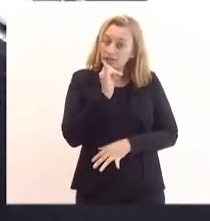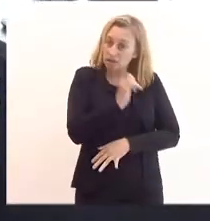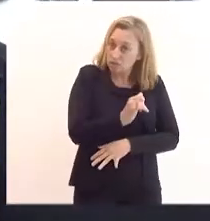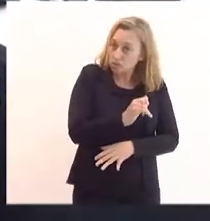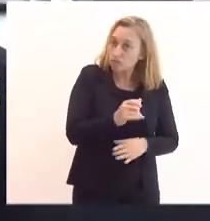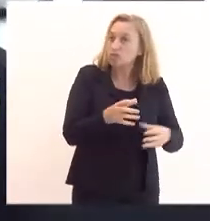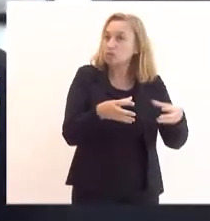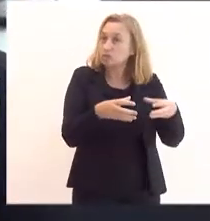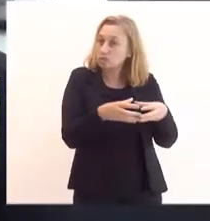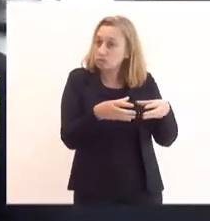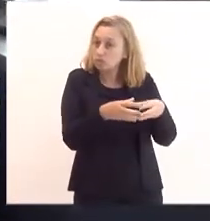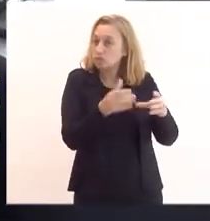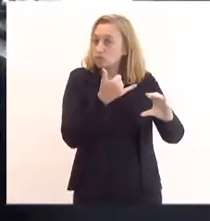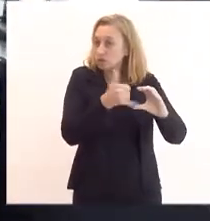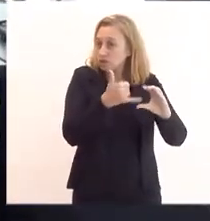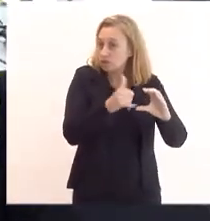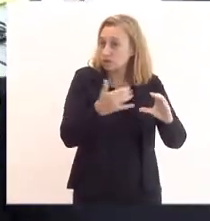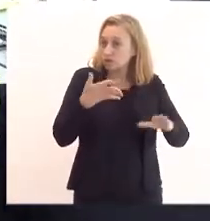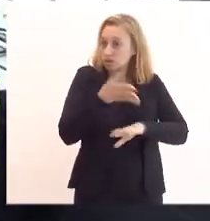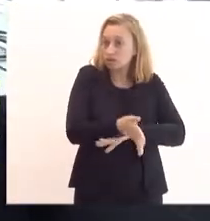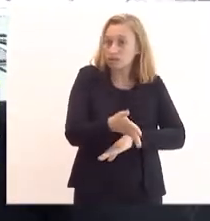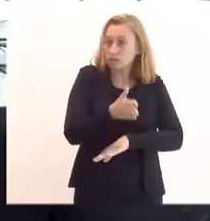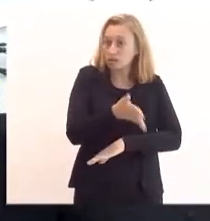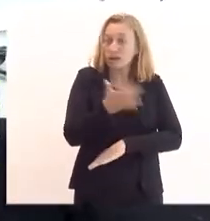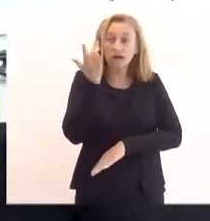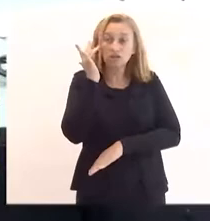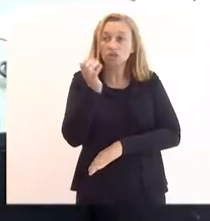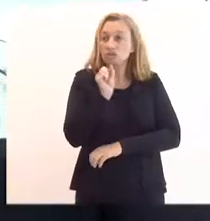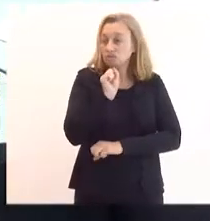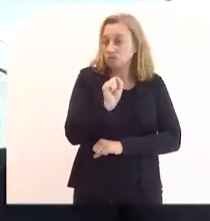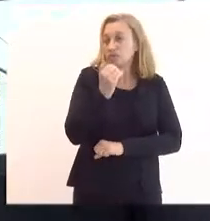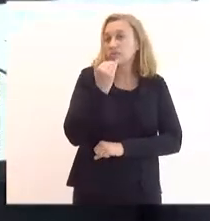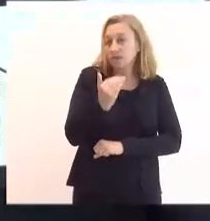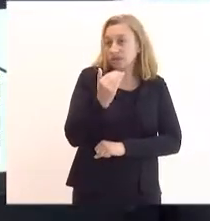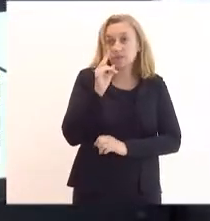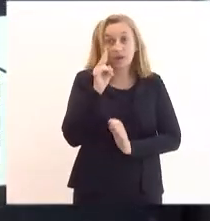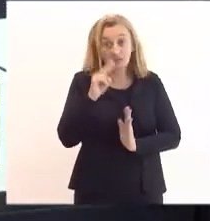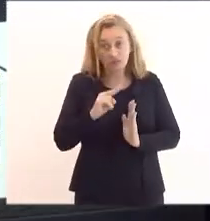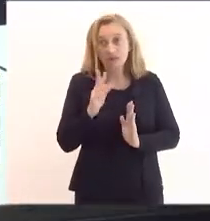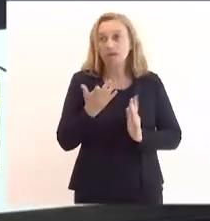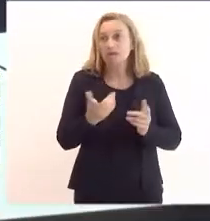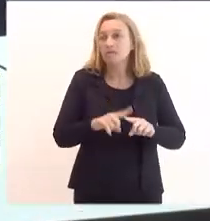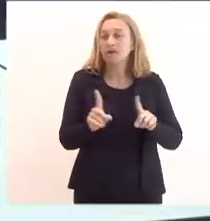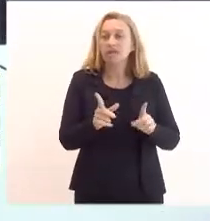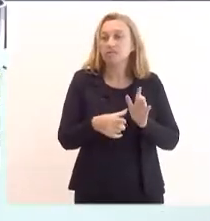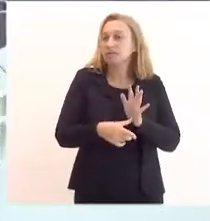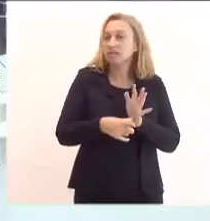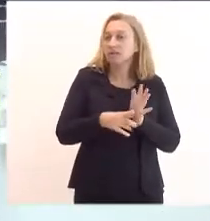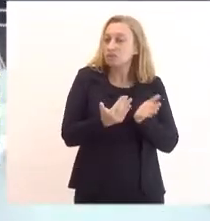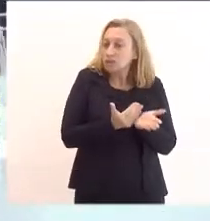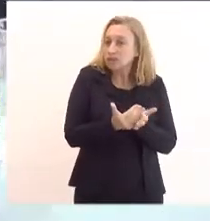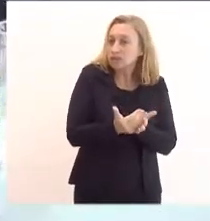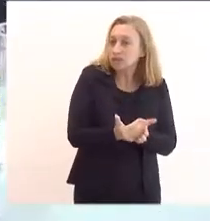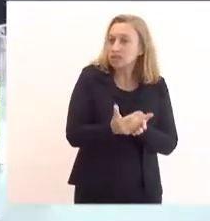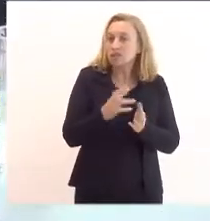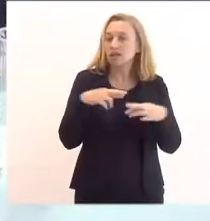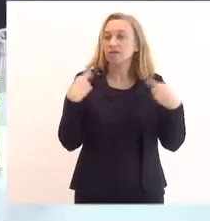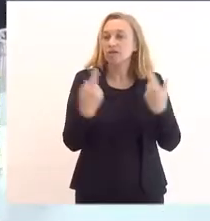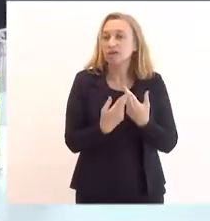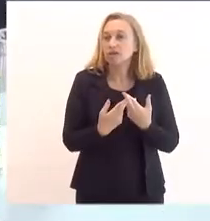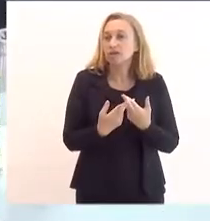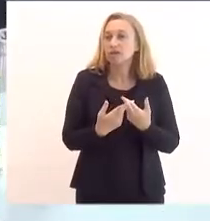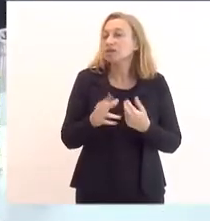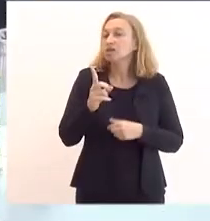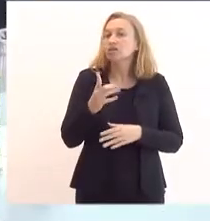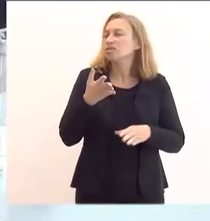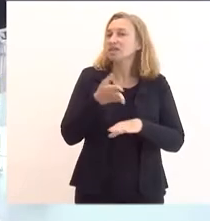né? Entrou agora e achou que devia pedir vista. Ela não estava aqui no início da sessão. Deputado, né? Desculpe, não, eu não